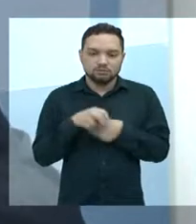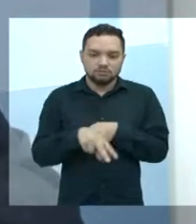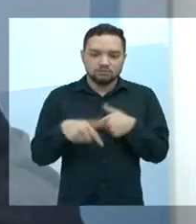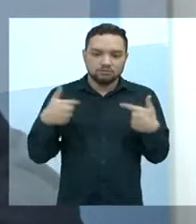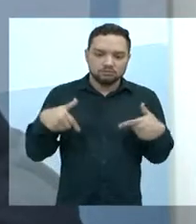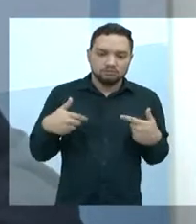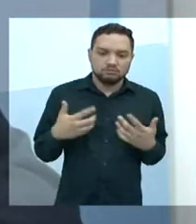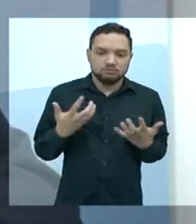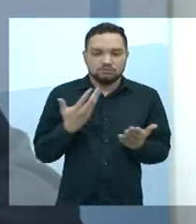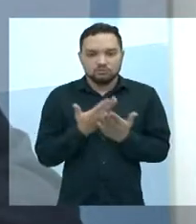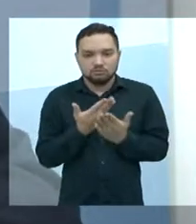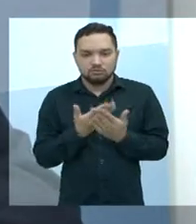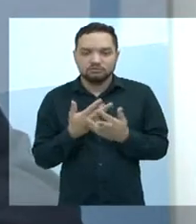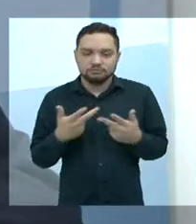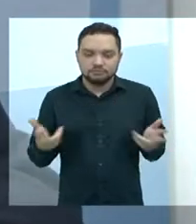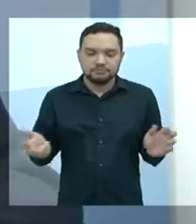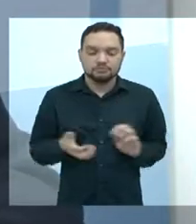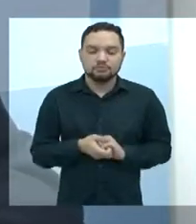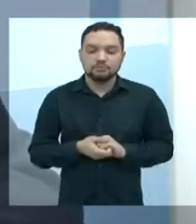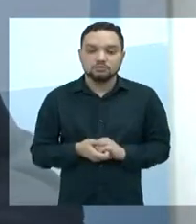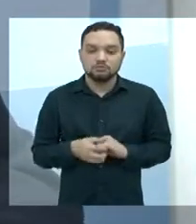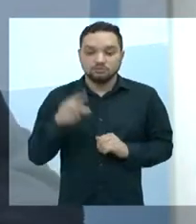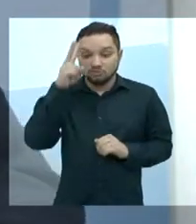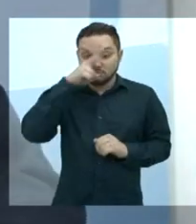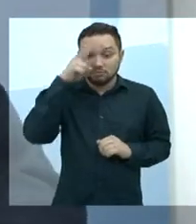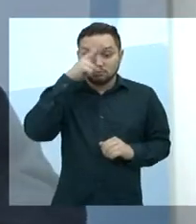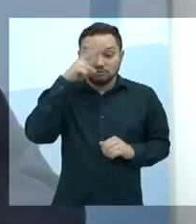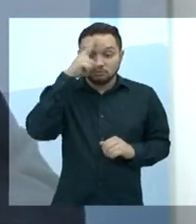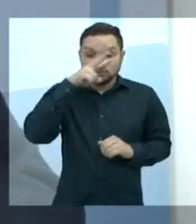Então, eu lembro muito bem